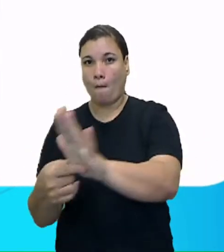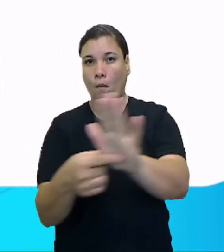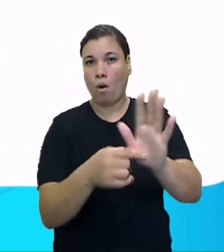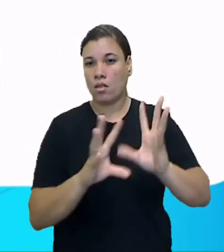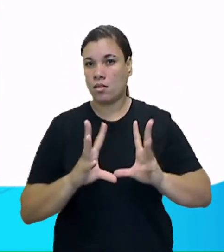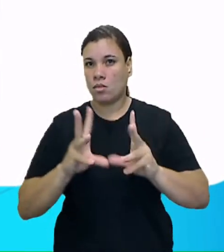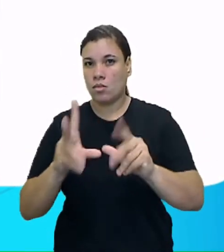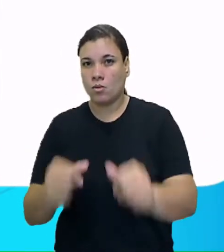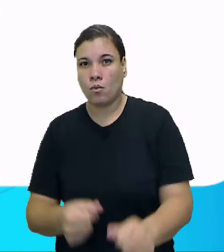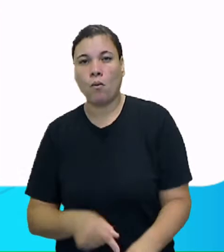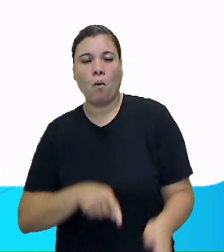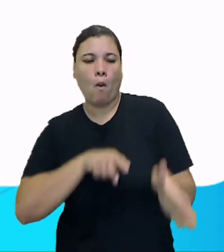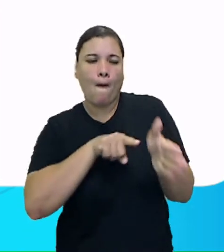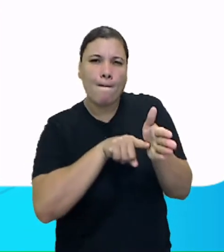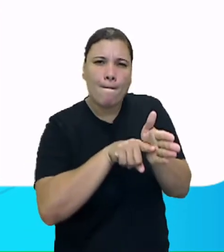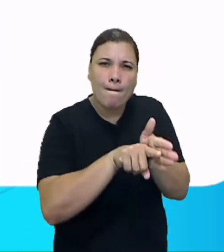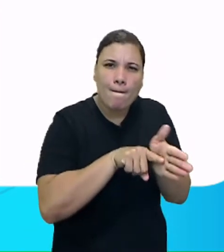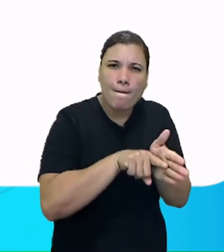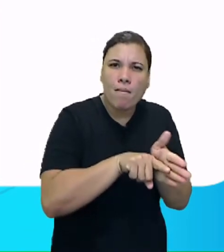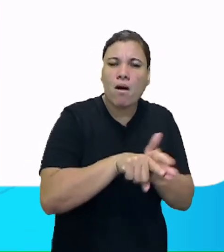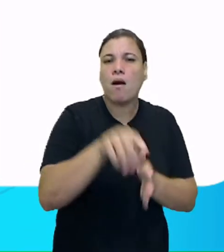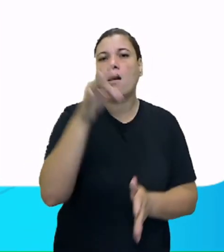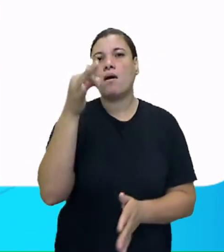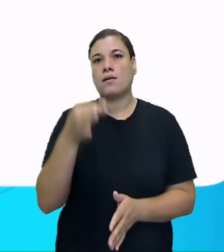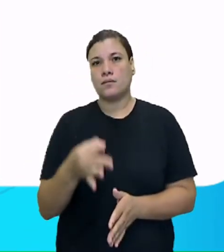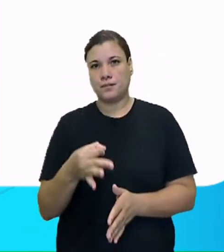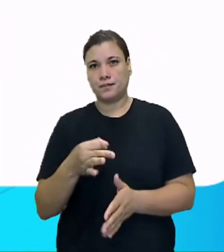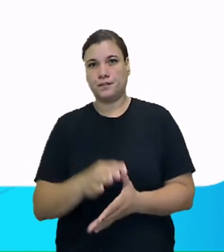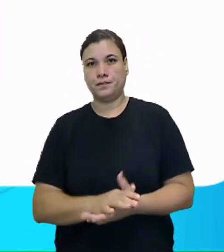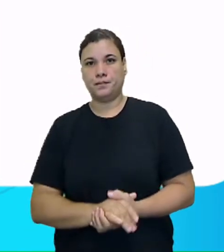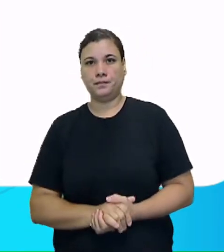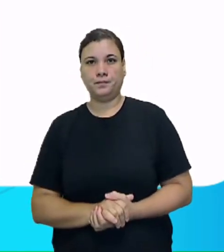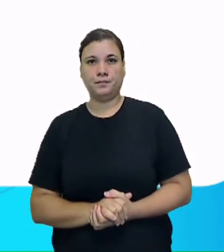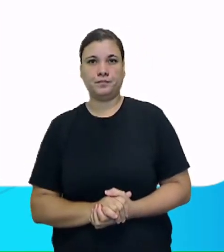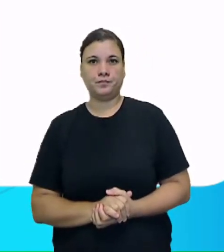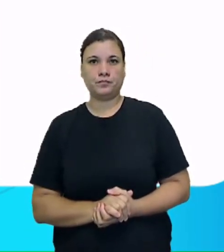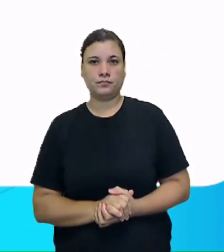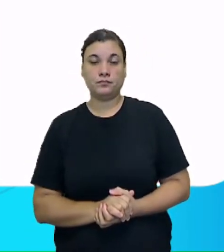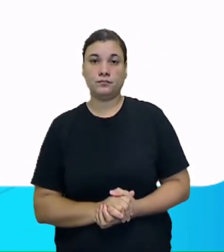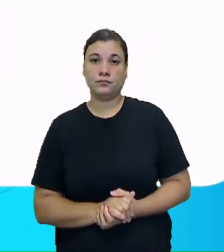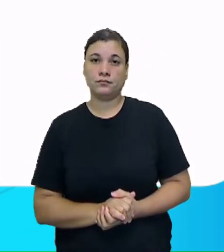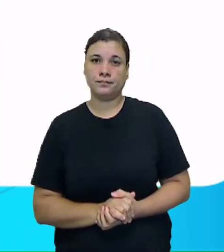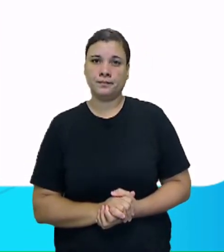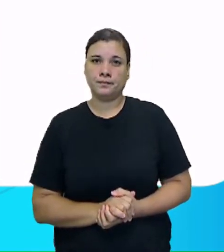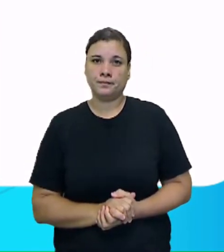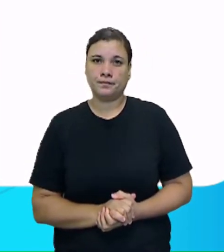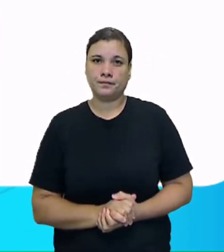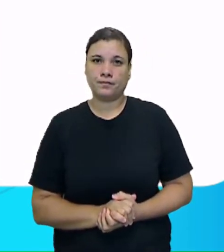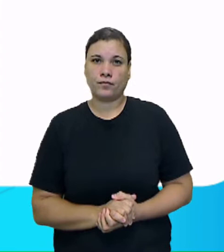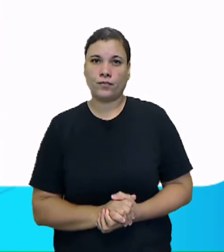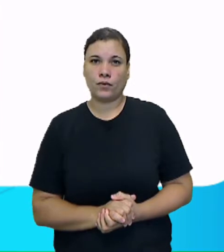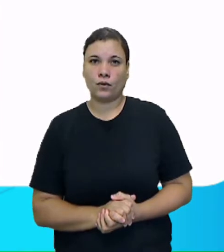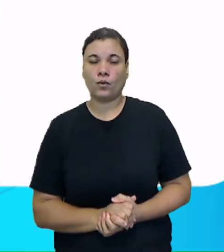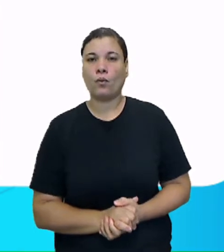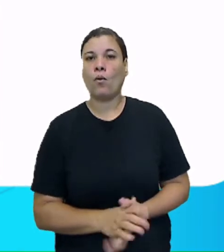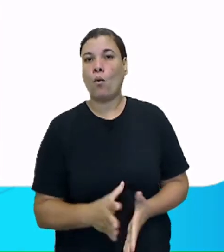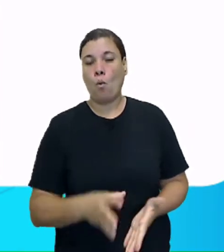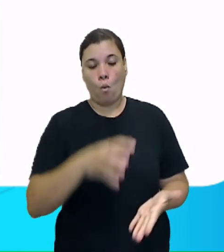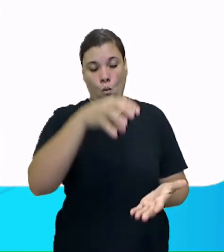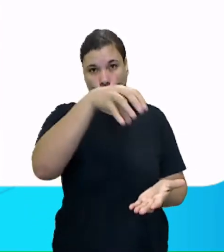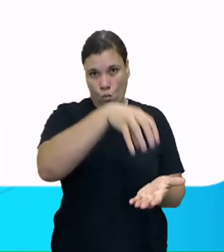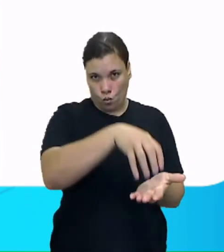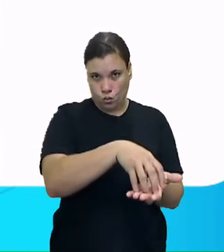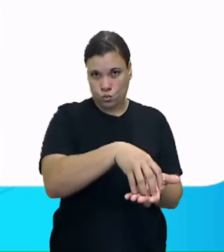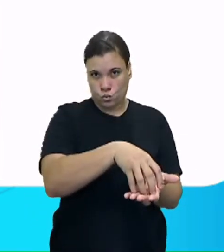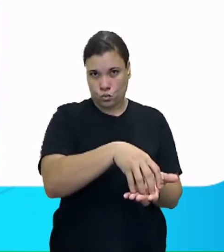uma central de monitoramento em terra. 4. A central de